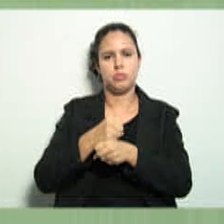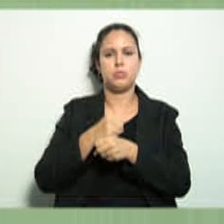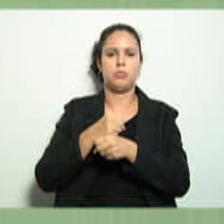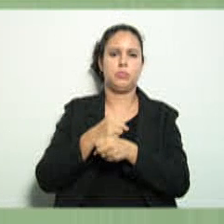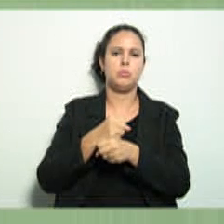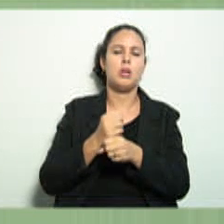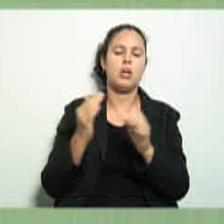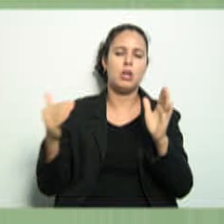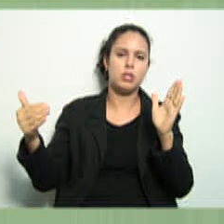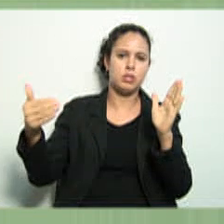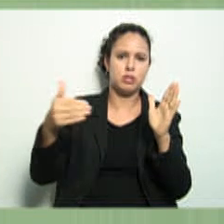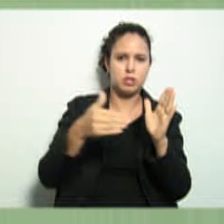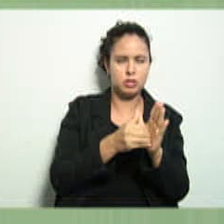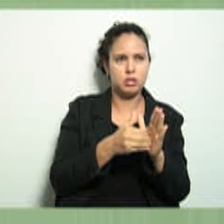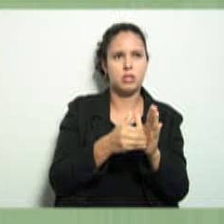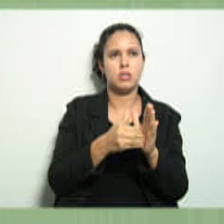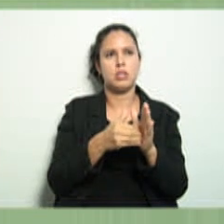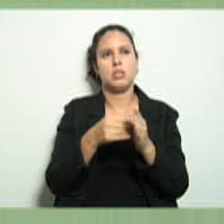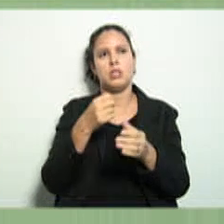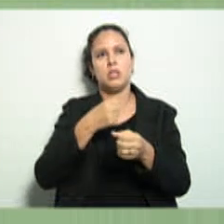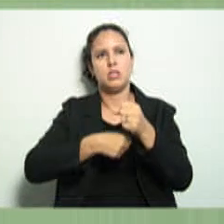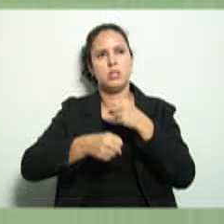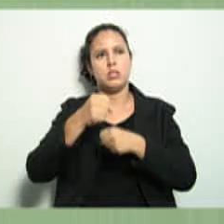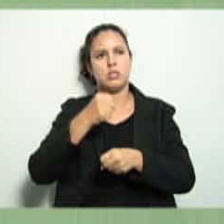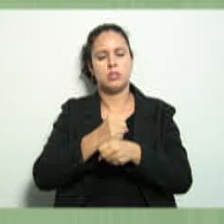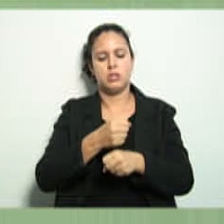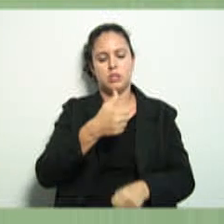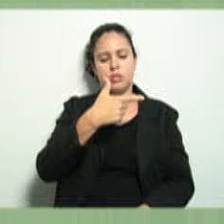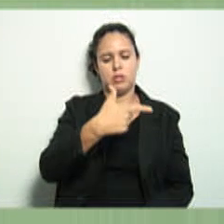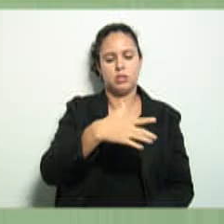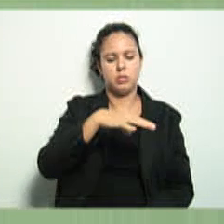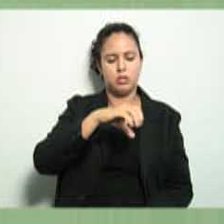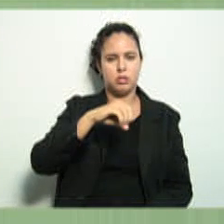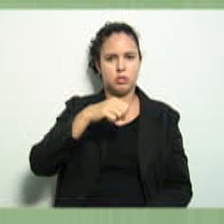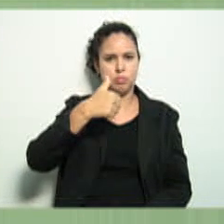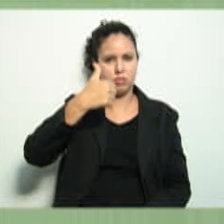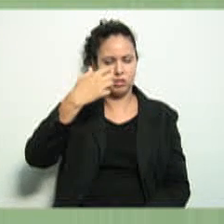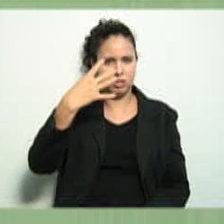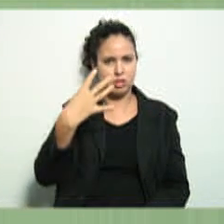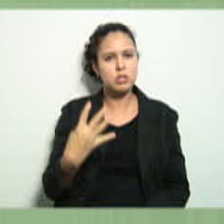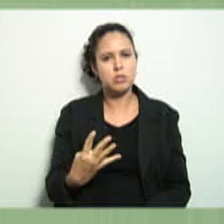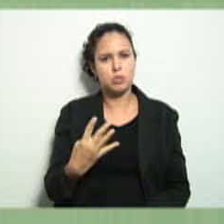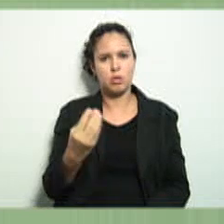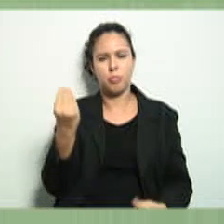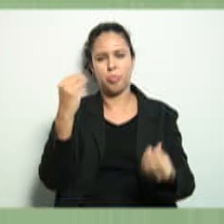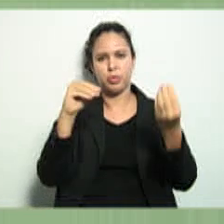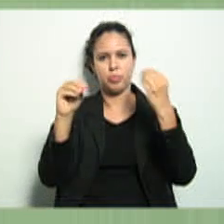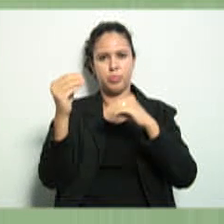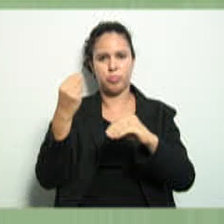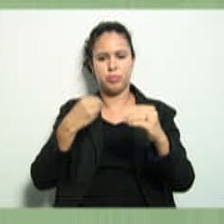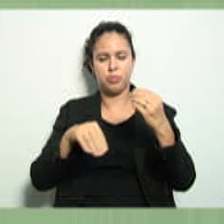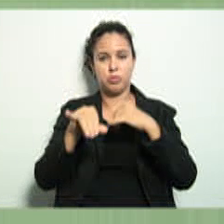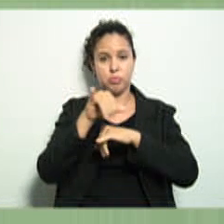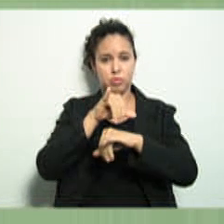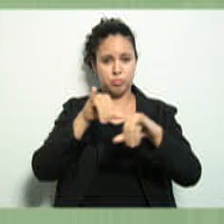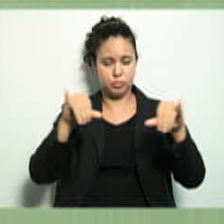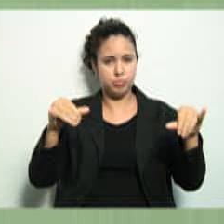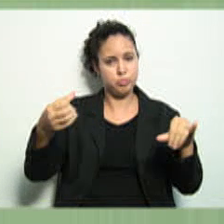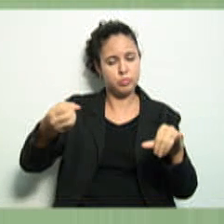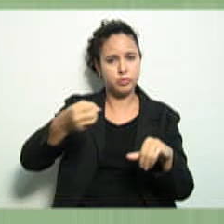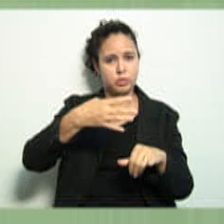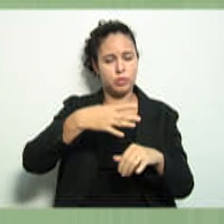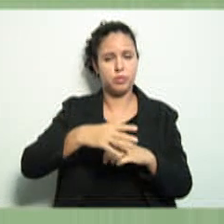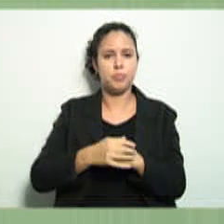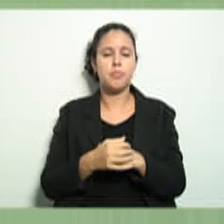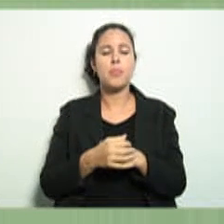95, 2000, 2005, 2010, 2014, são as informações mais recentes. Ele trata